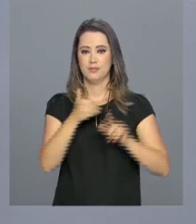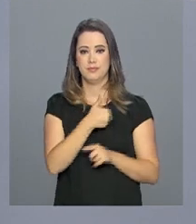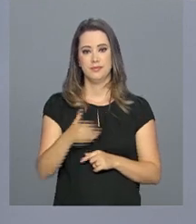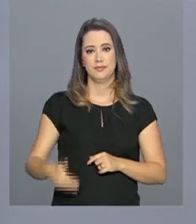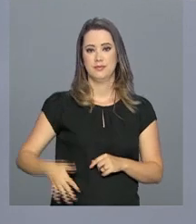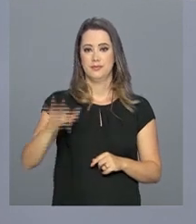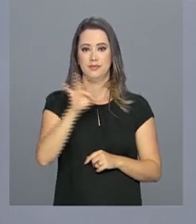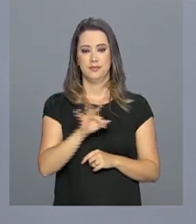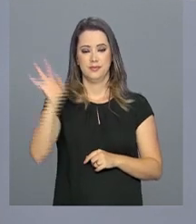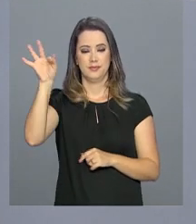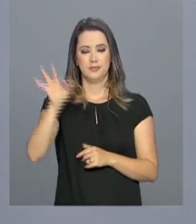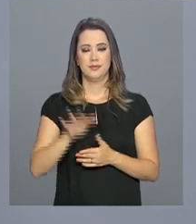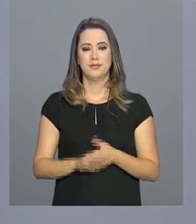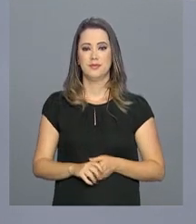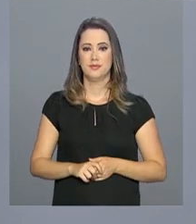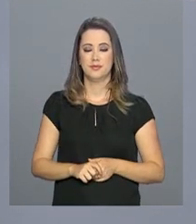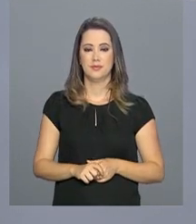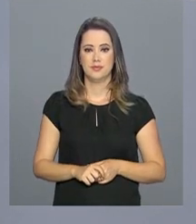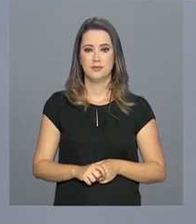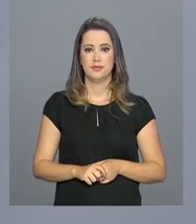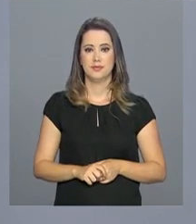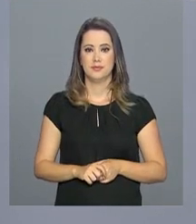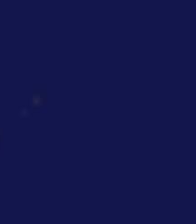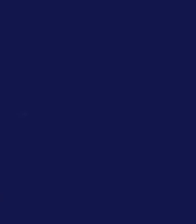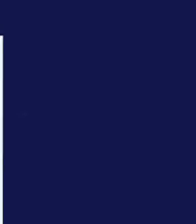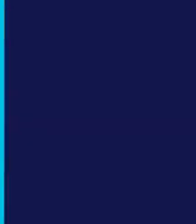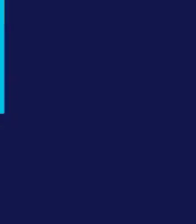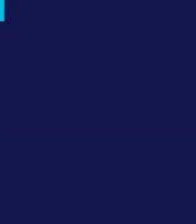a gente aqui na nbr a tv do governo federal